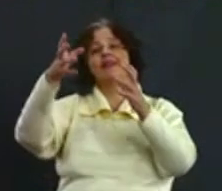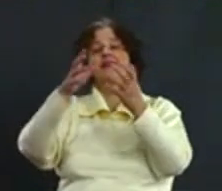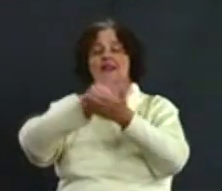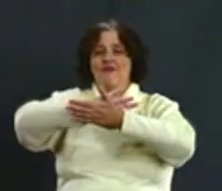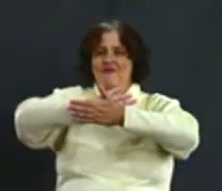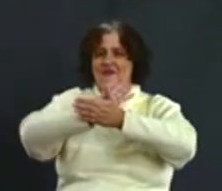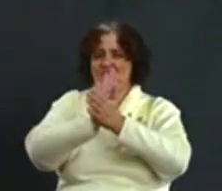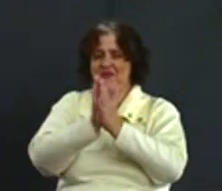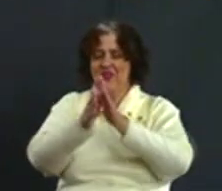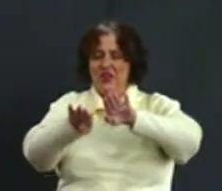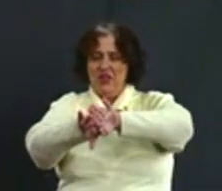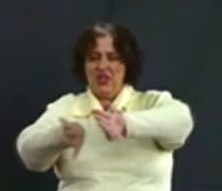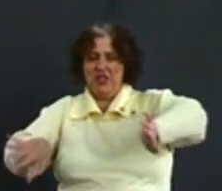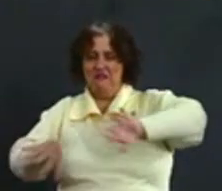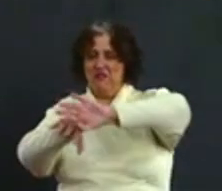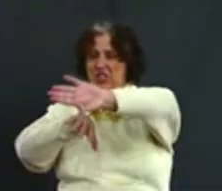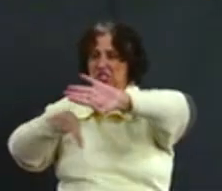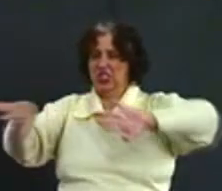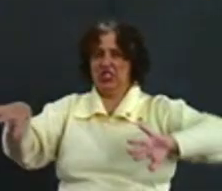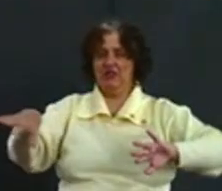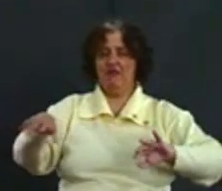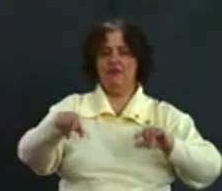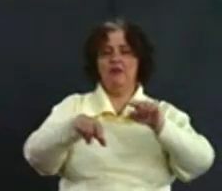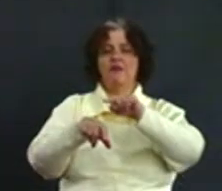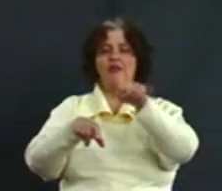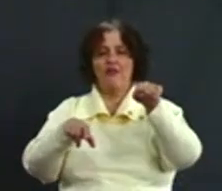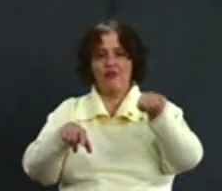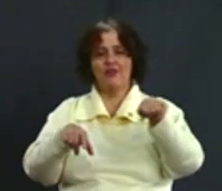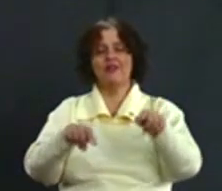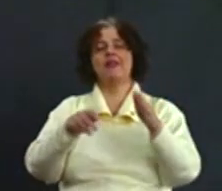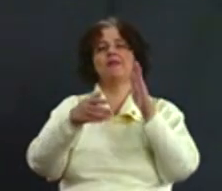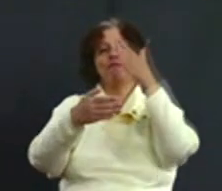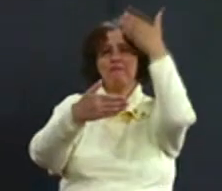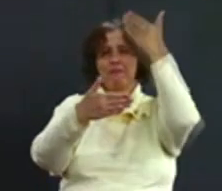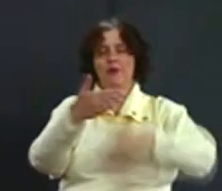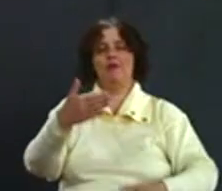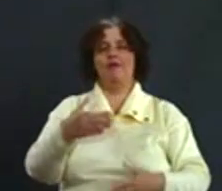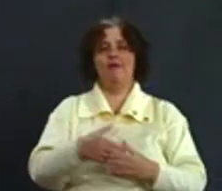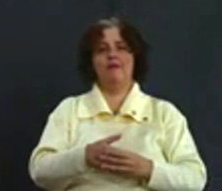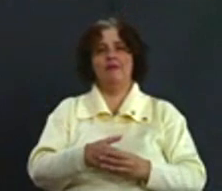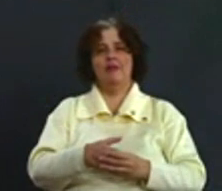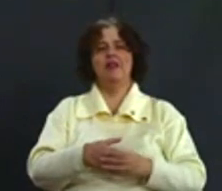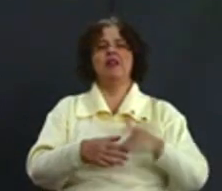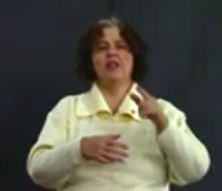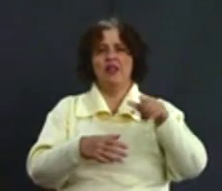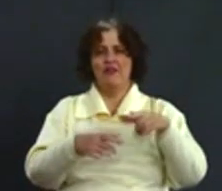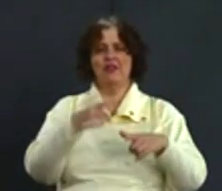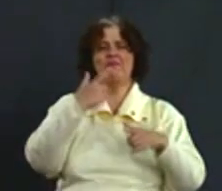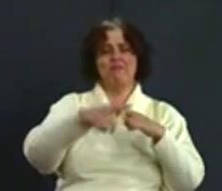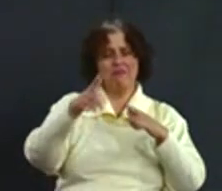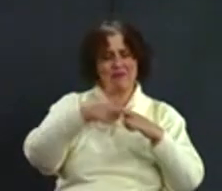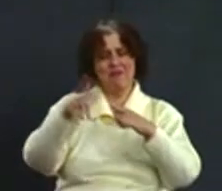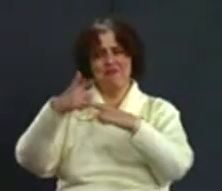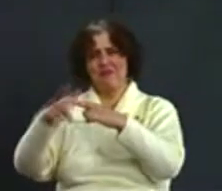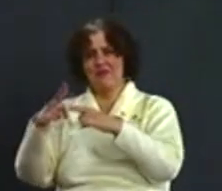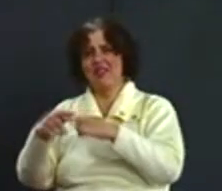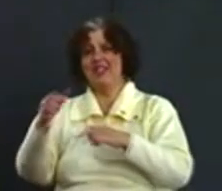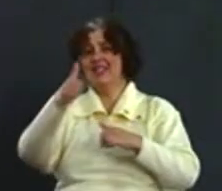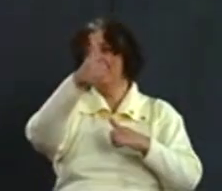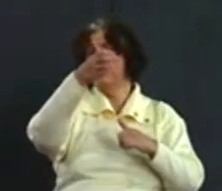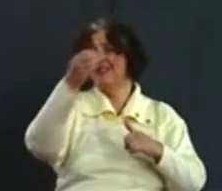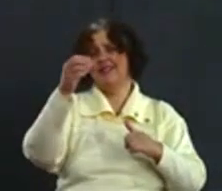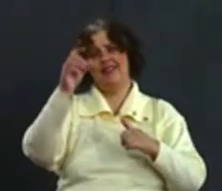dentre vós, para ser dispostos à prova, e tereis tribulação de 10 dias.